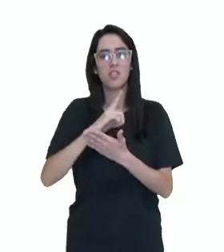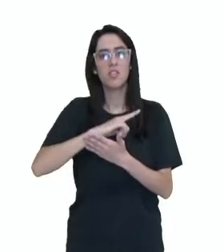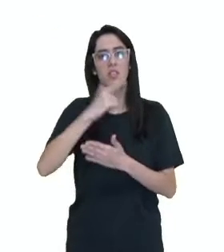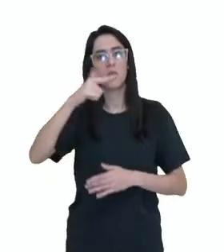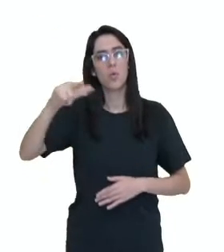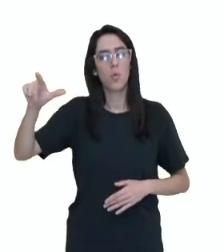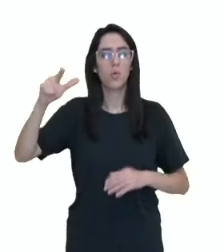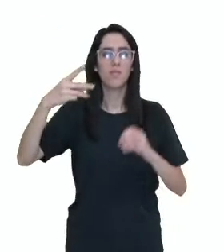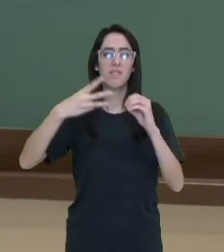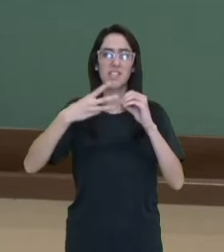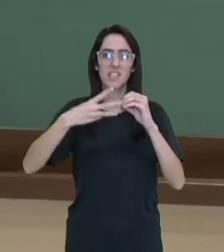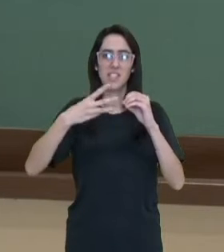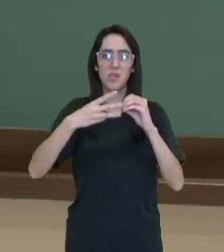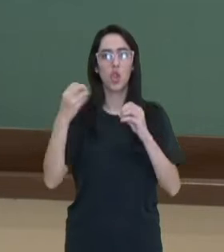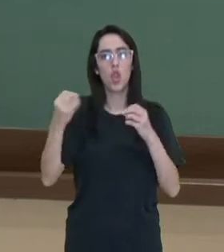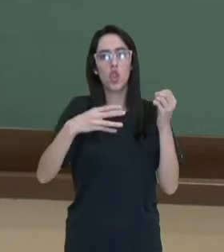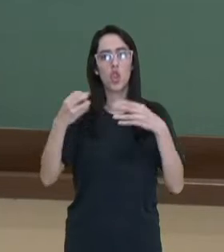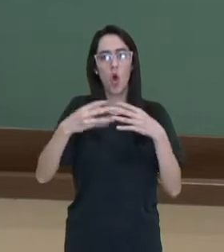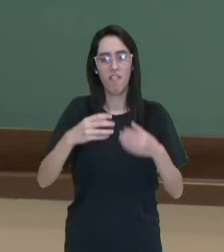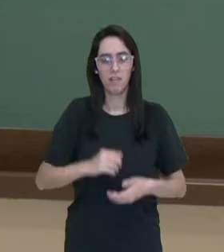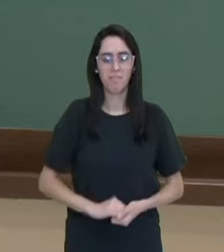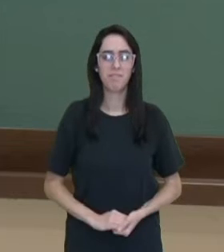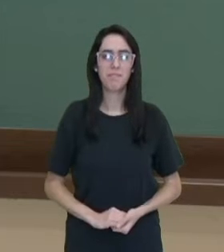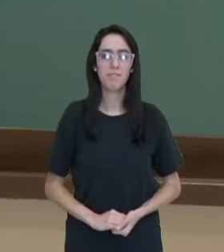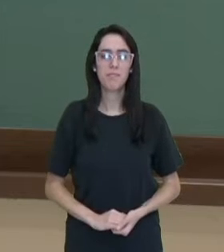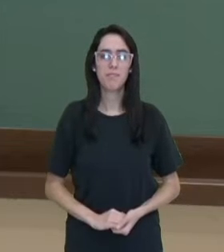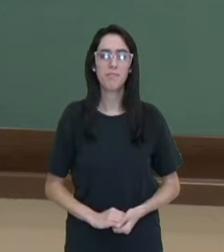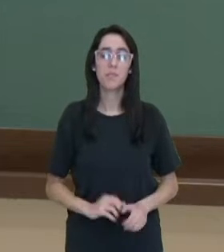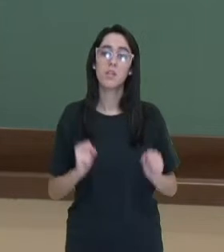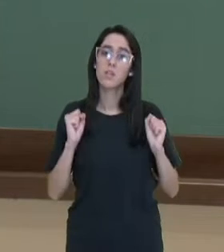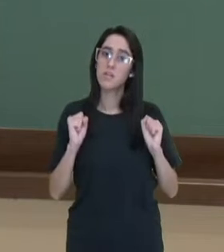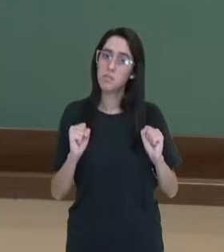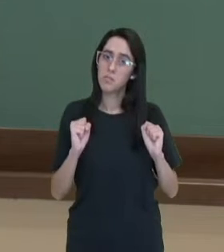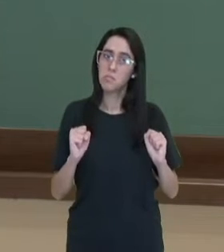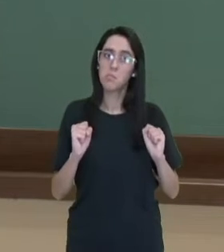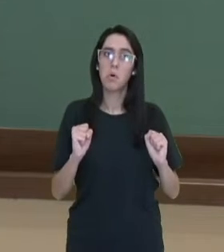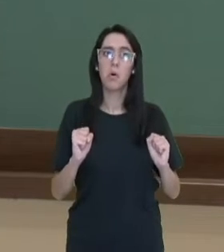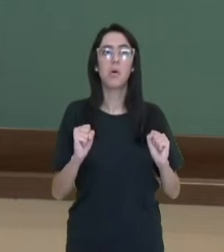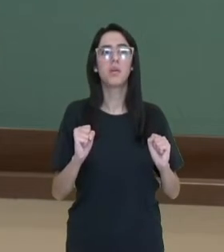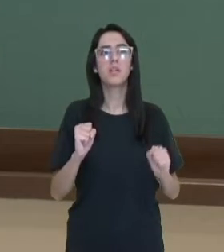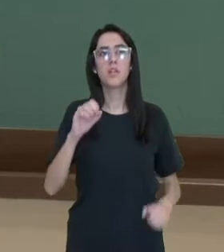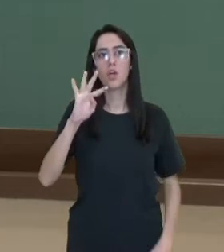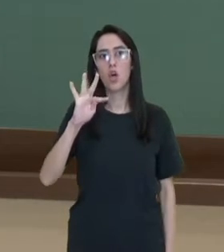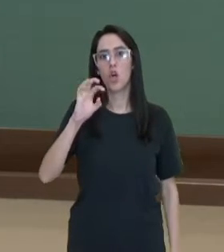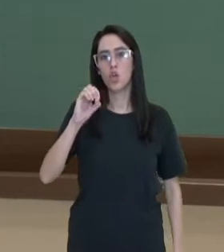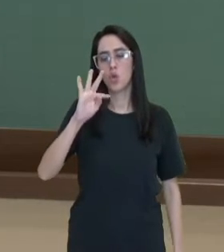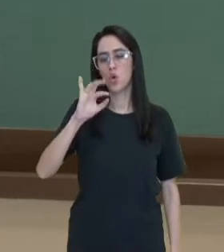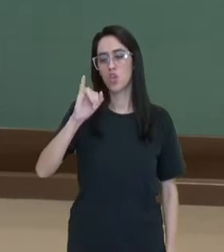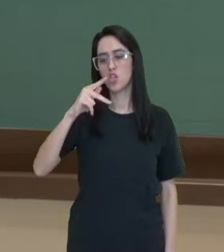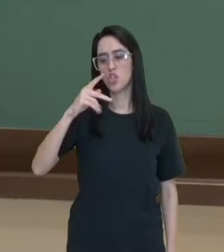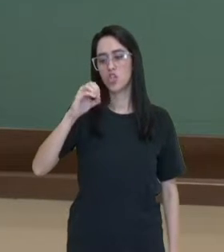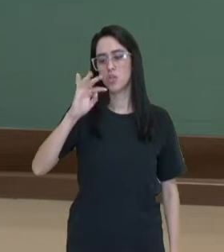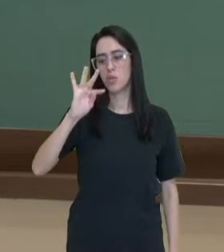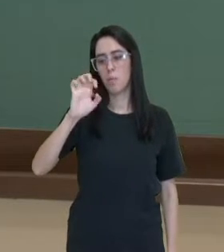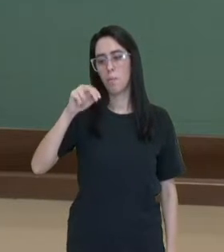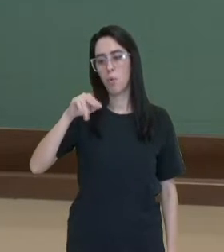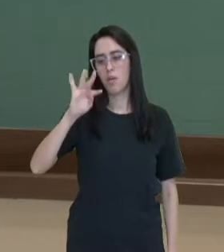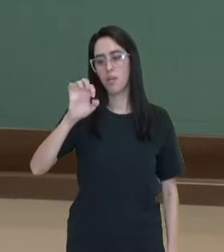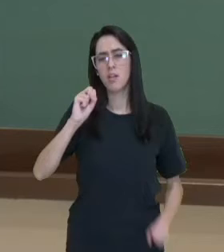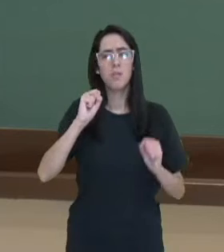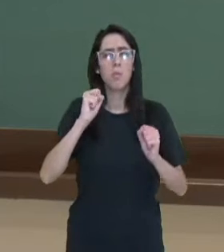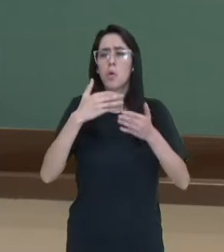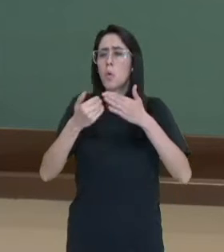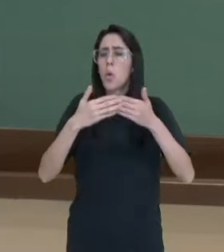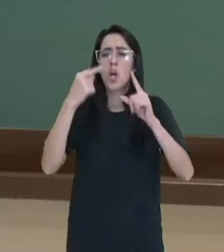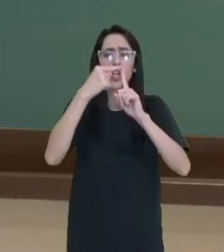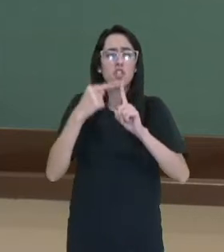chamadas de células-troncos. Elas podem ser totipotentes, porque elas podem se transformar em qualquer tipo